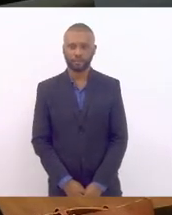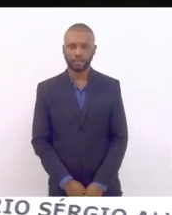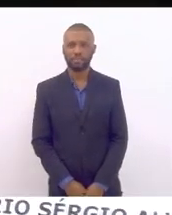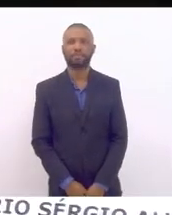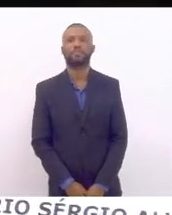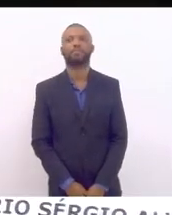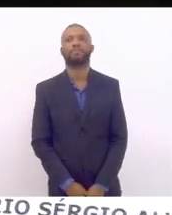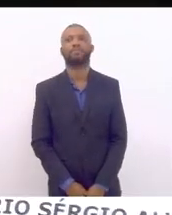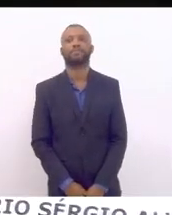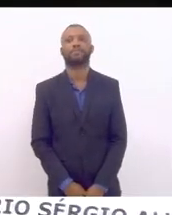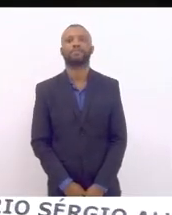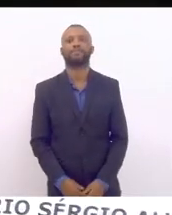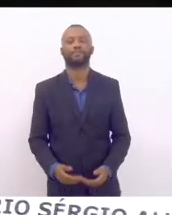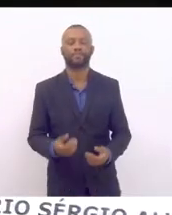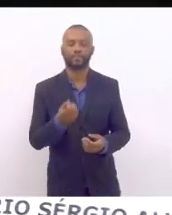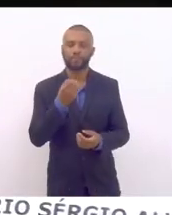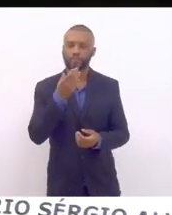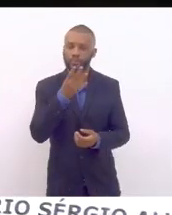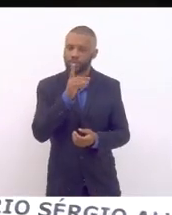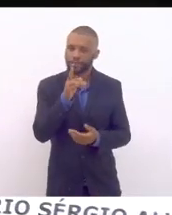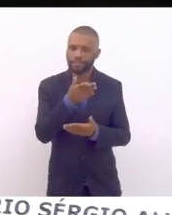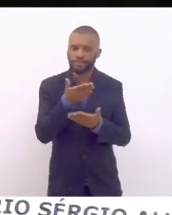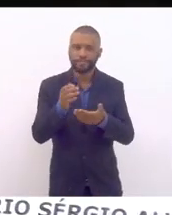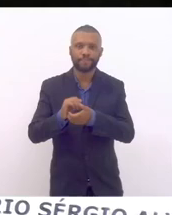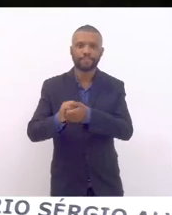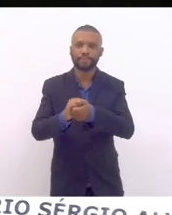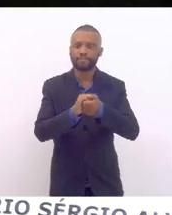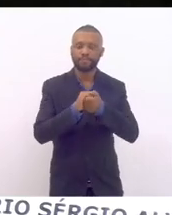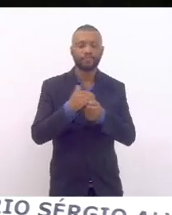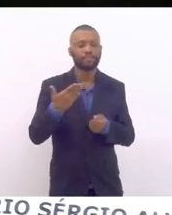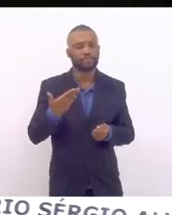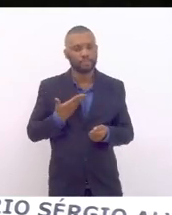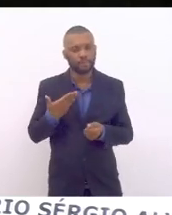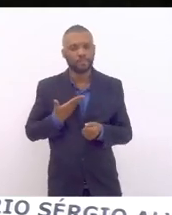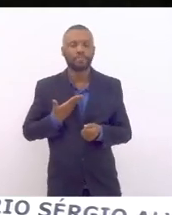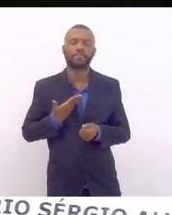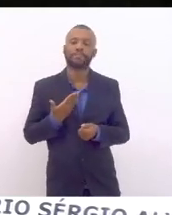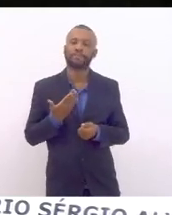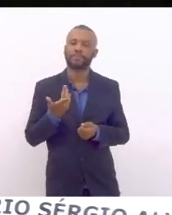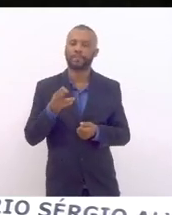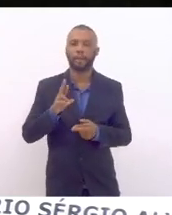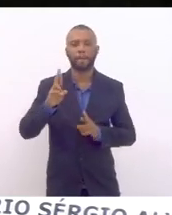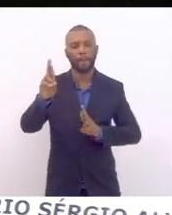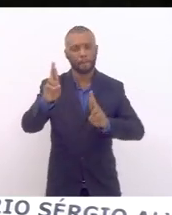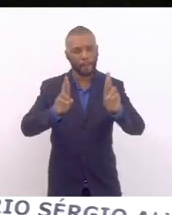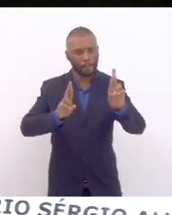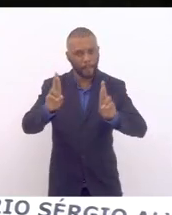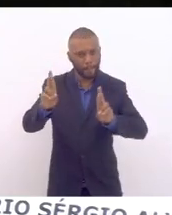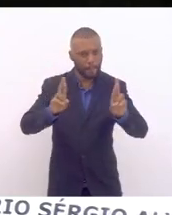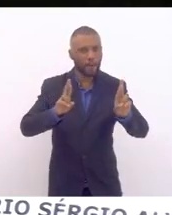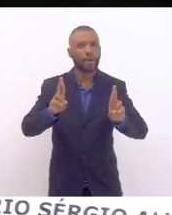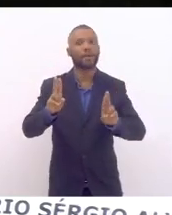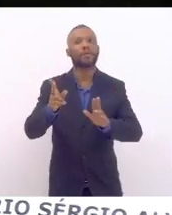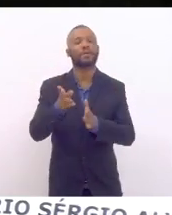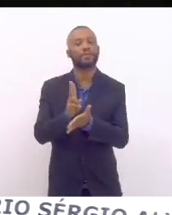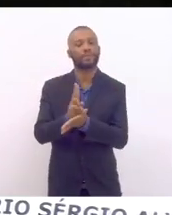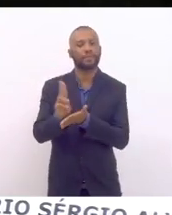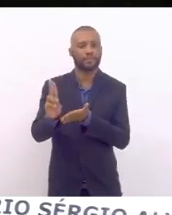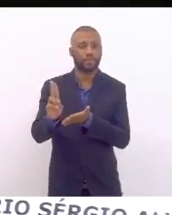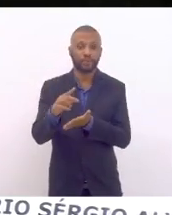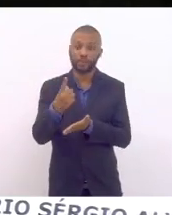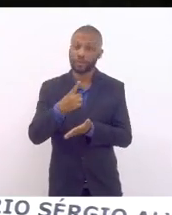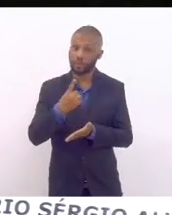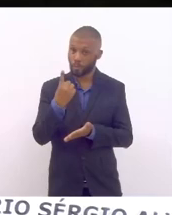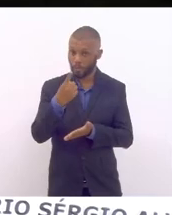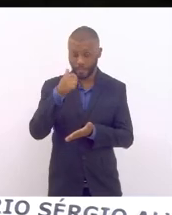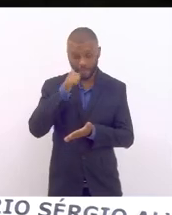é da Assembleia quero saudar todos os meus colegas leitores e leitoras leitoras só